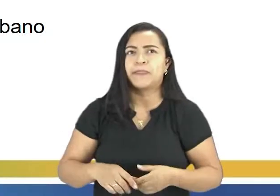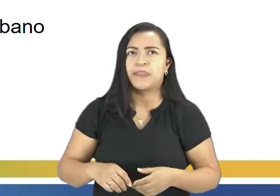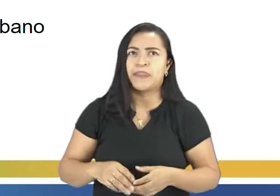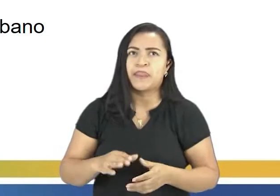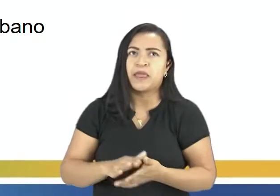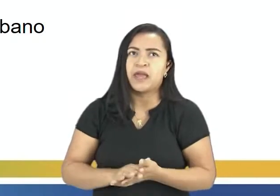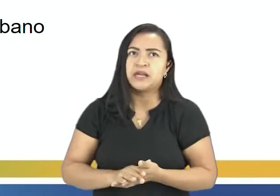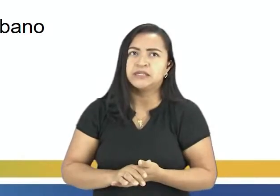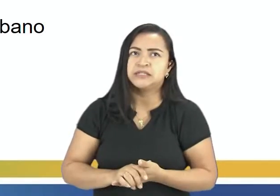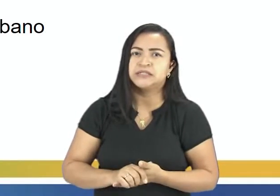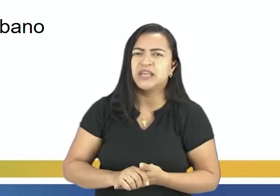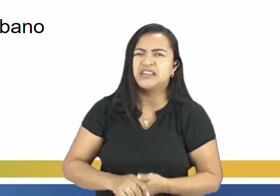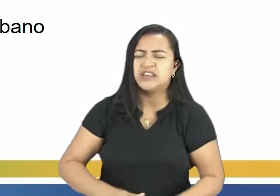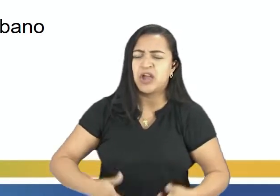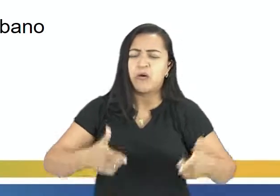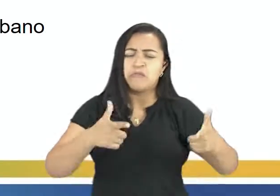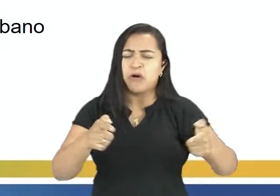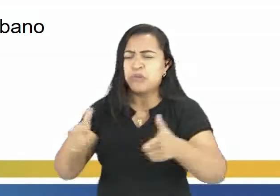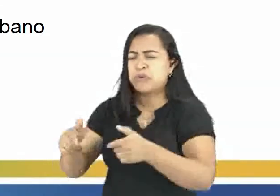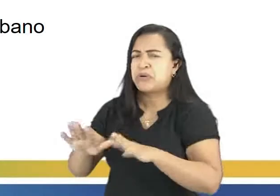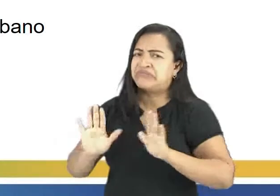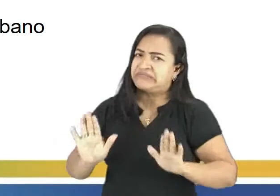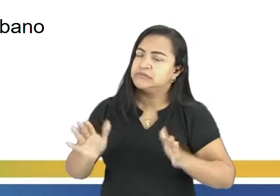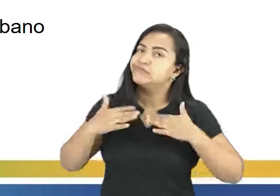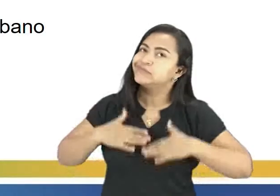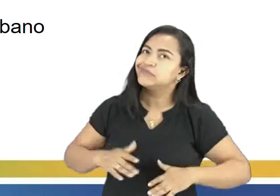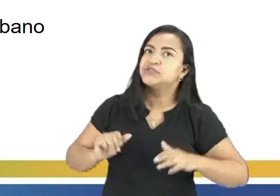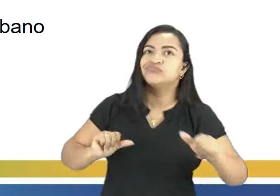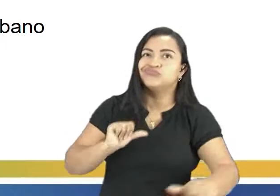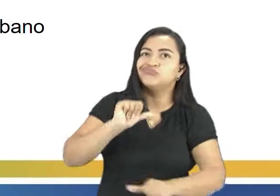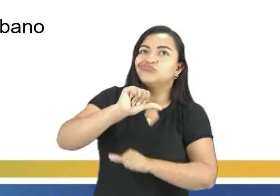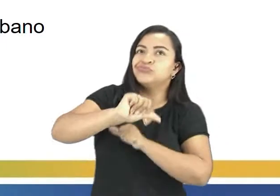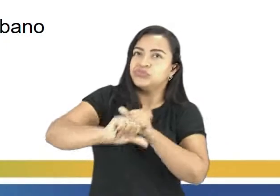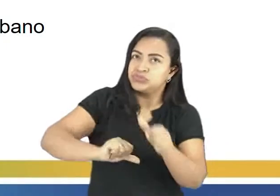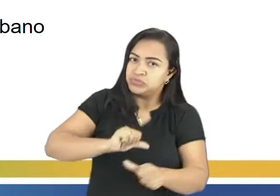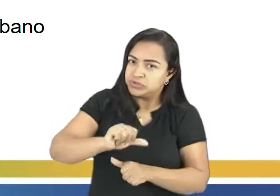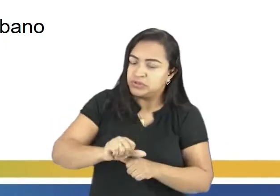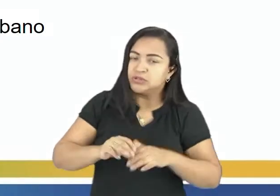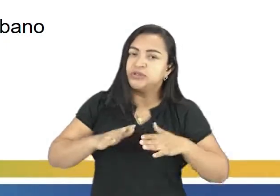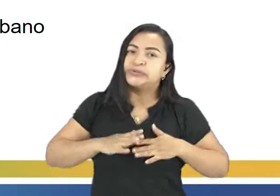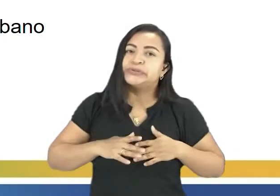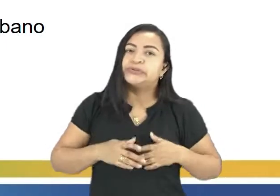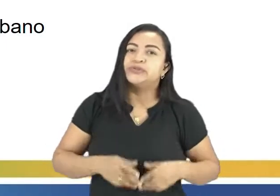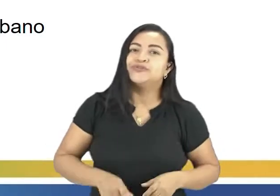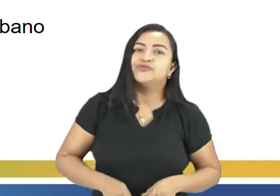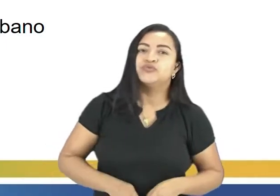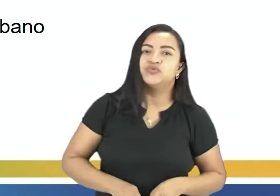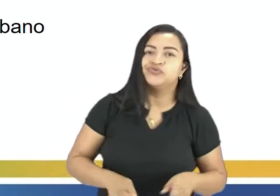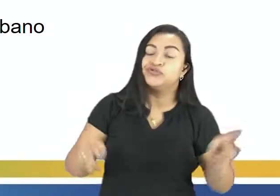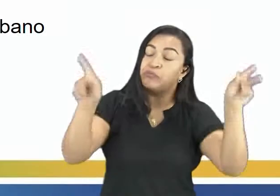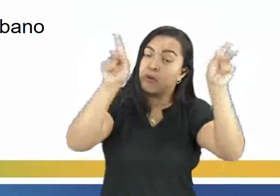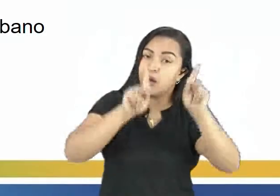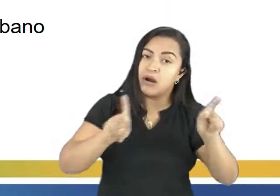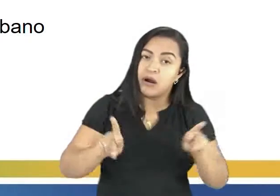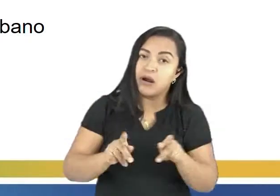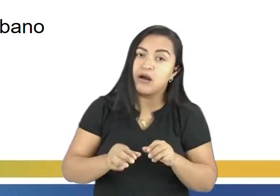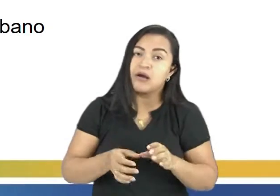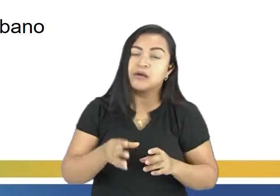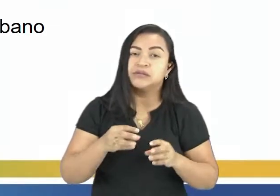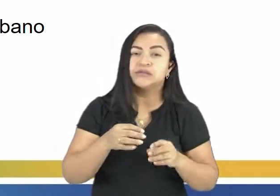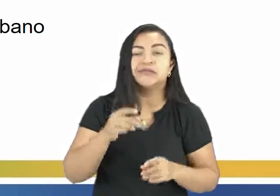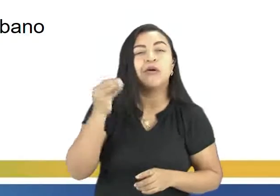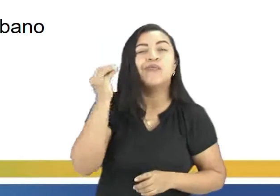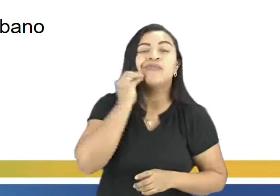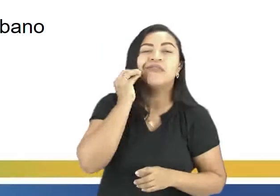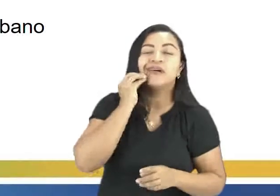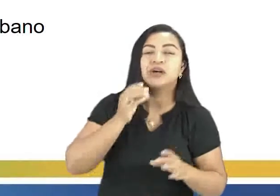terrorista, que nessa época foi chamada dessa forma, e vai entrar até mesmo em um caráter mais de paz mesmo, tentando unir as nações, já que o